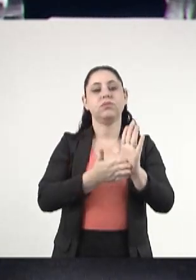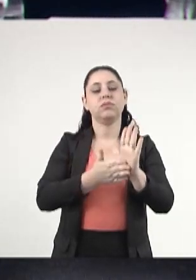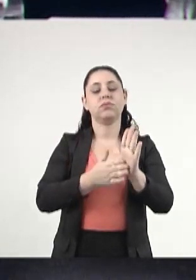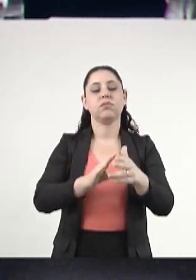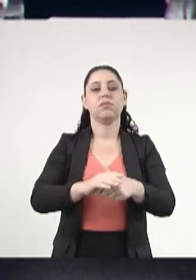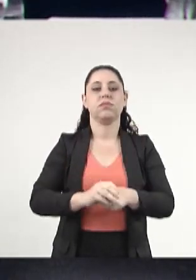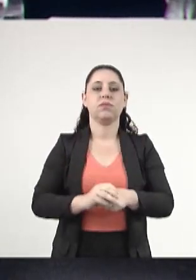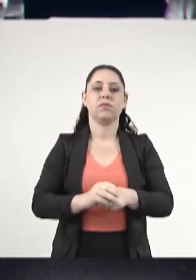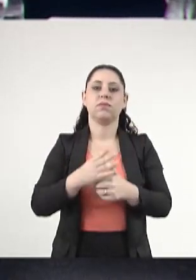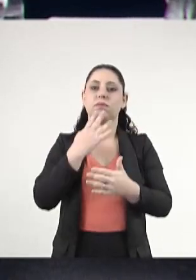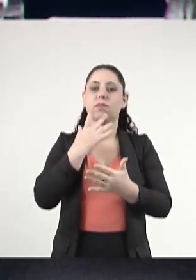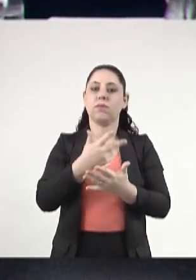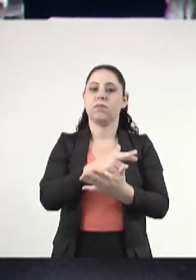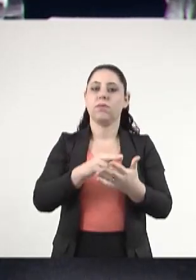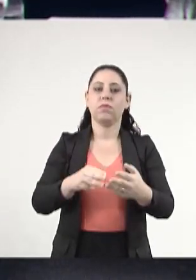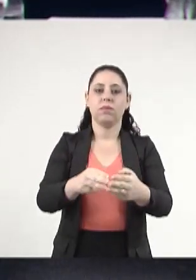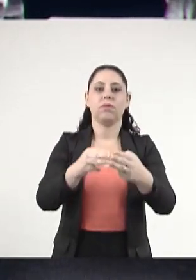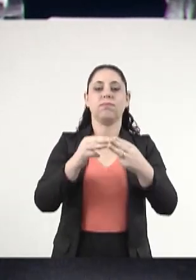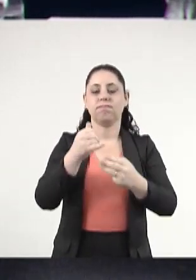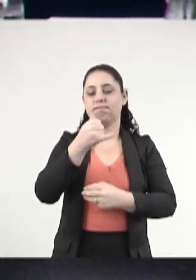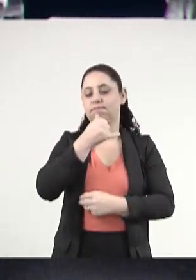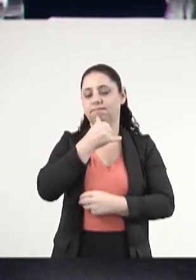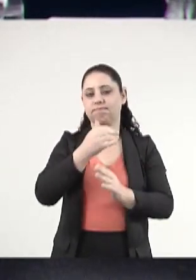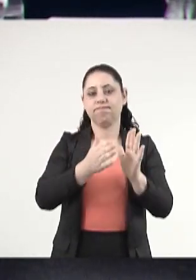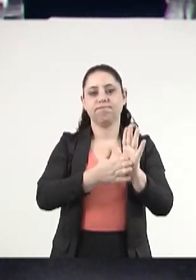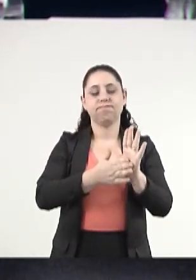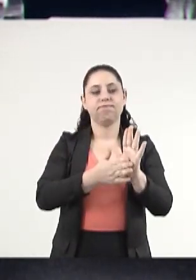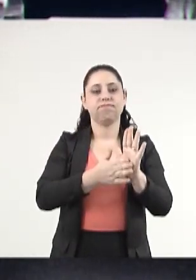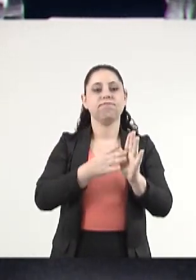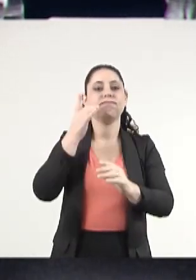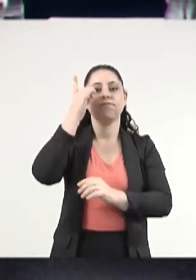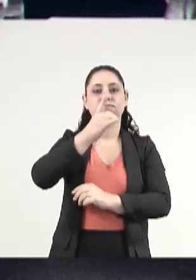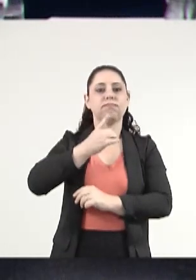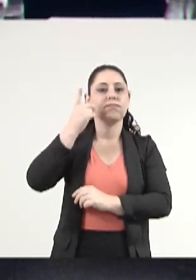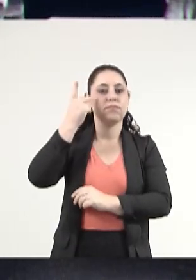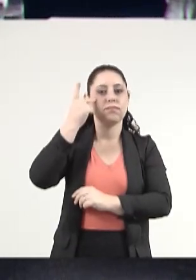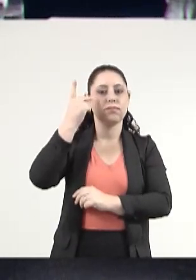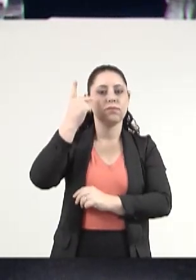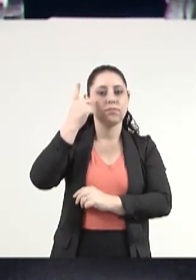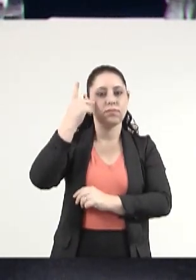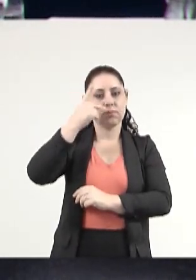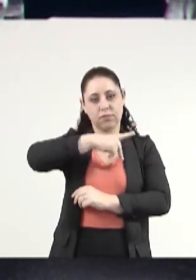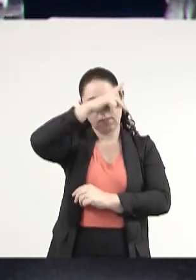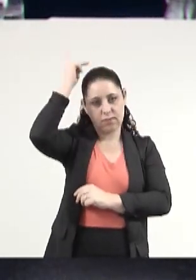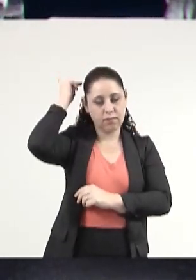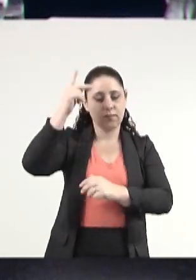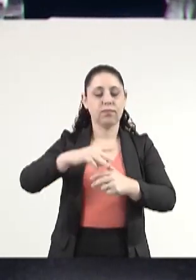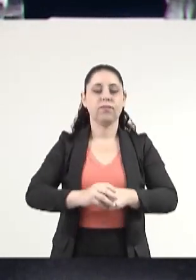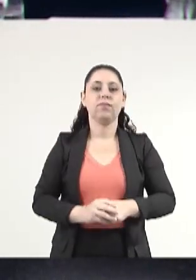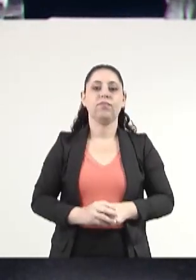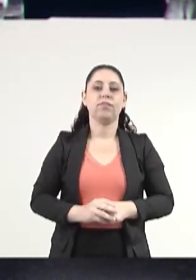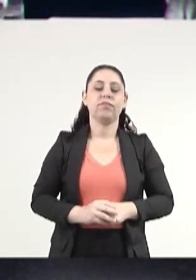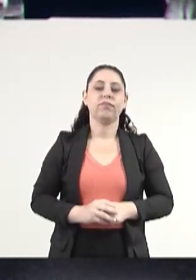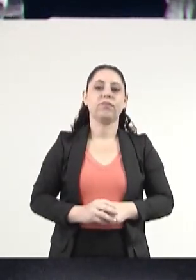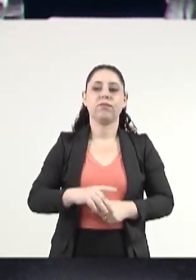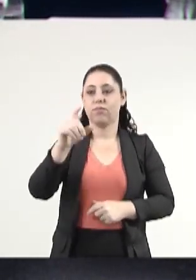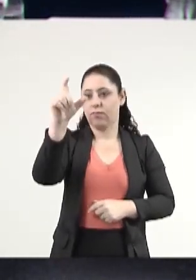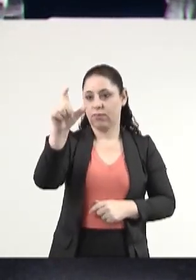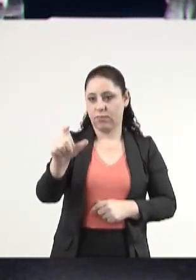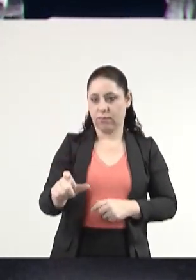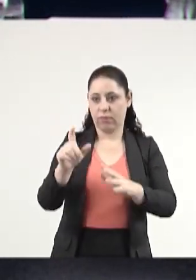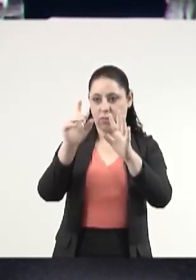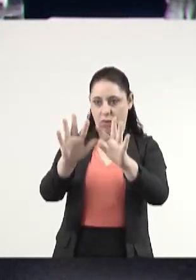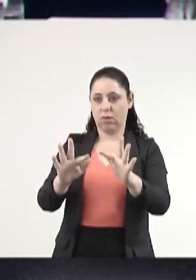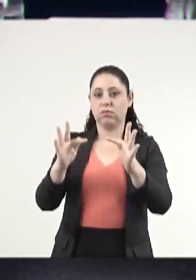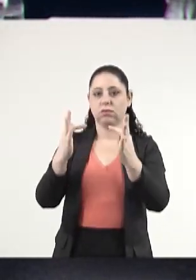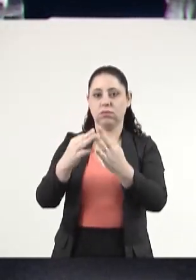proposições: requerimento de moção de pesar, de autoria dos deputados Pedro Kemp e Paulo Correia, endereçada